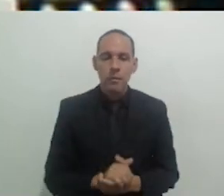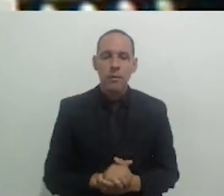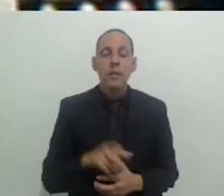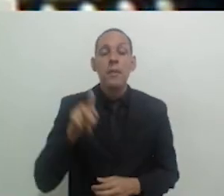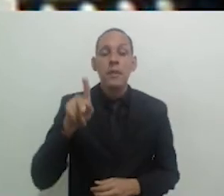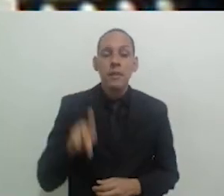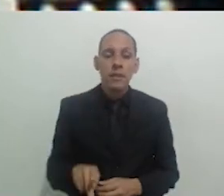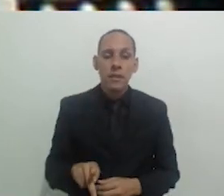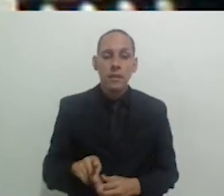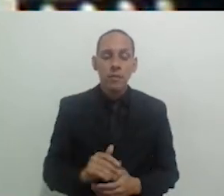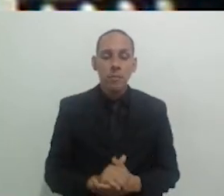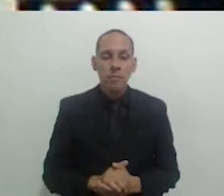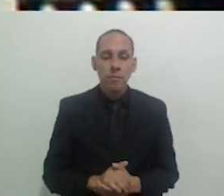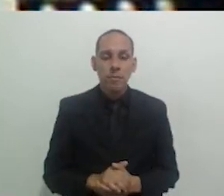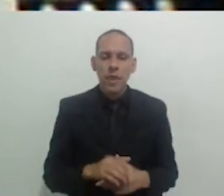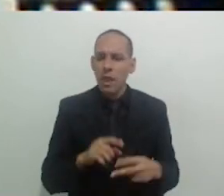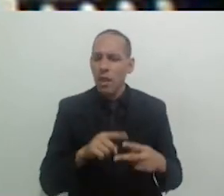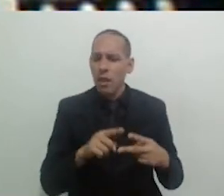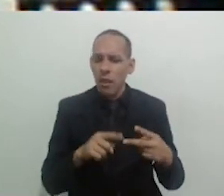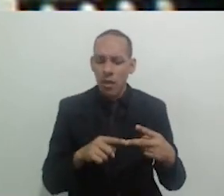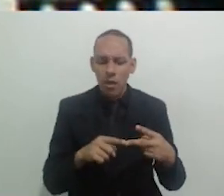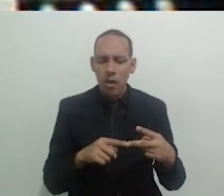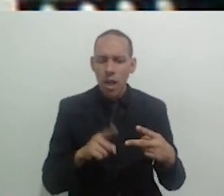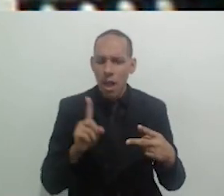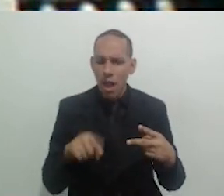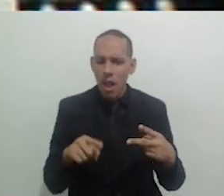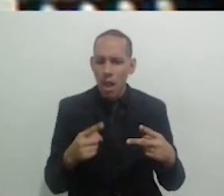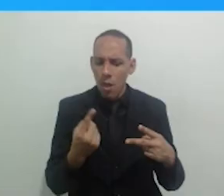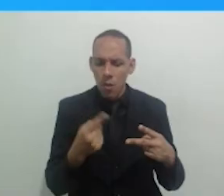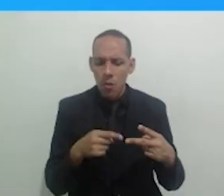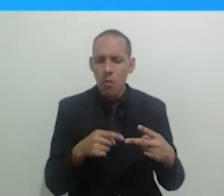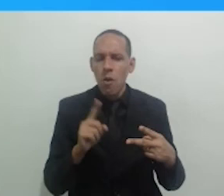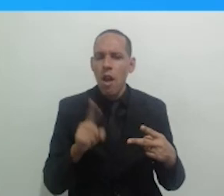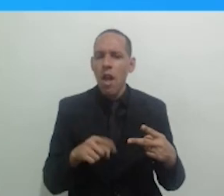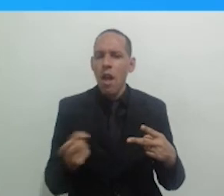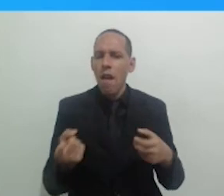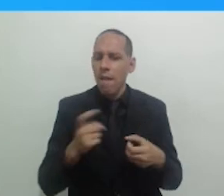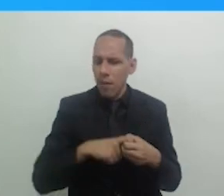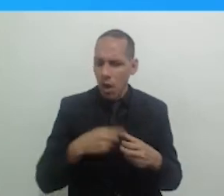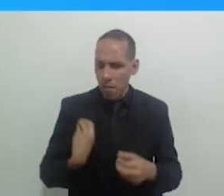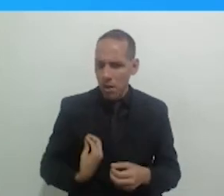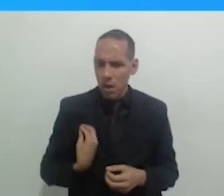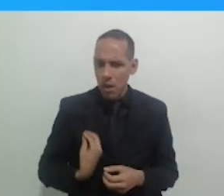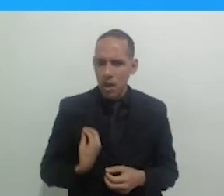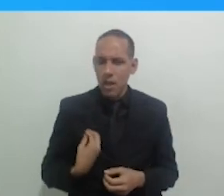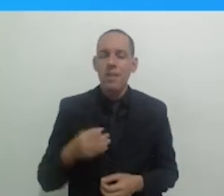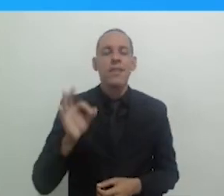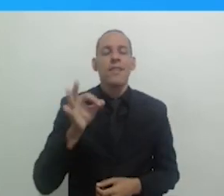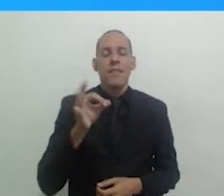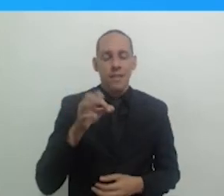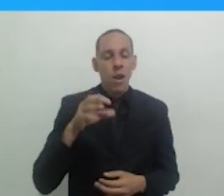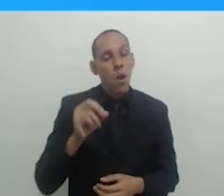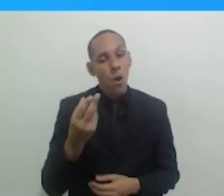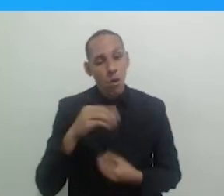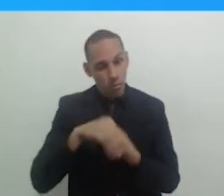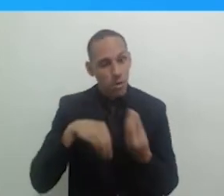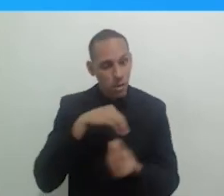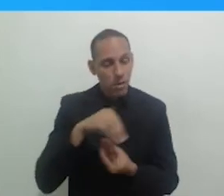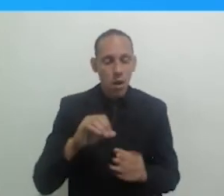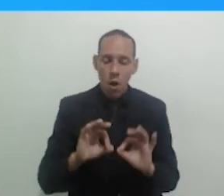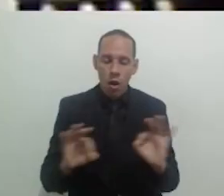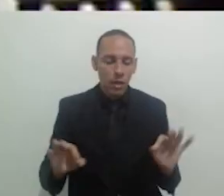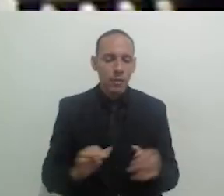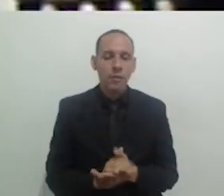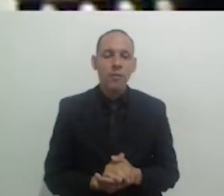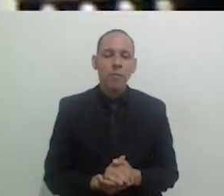esses assuntos está a questão do retorno presencial ou misto? Isso. Okay, mas vamos abordar